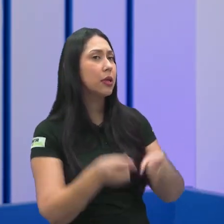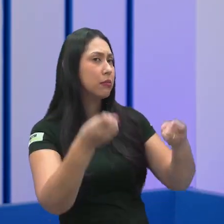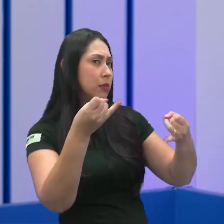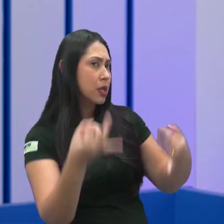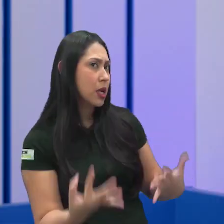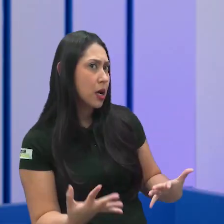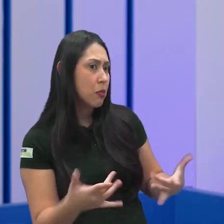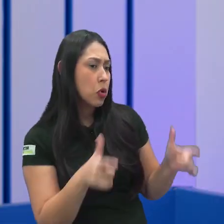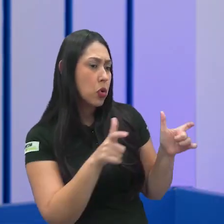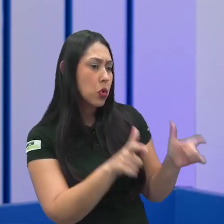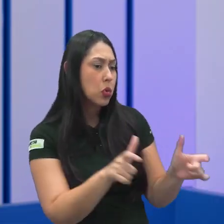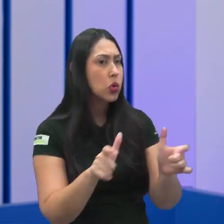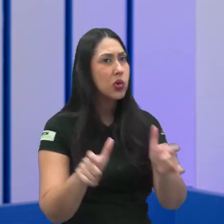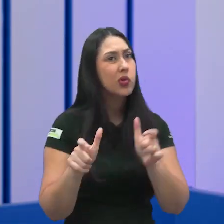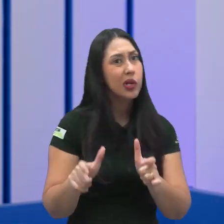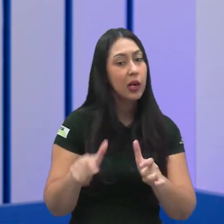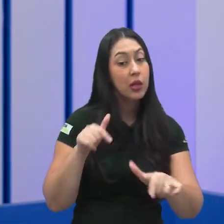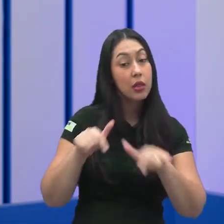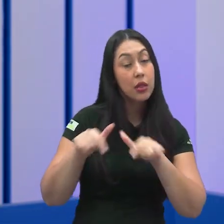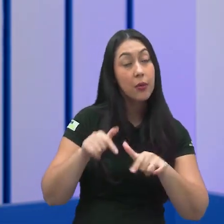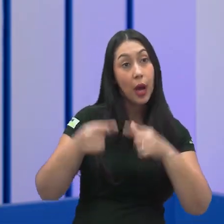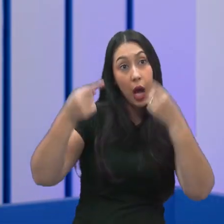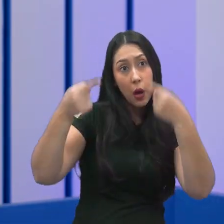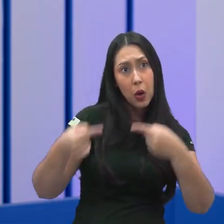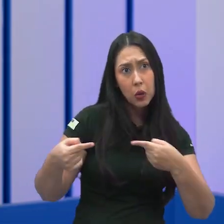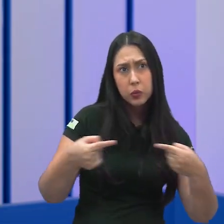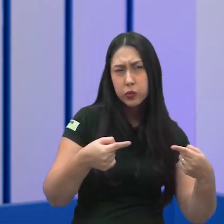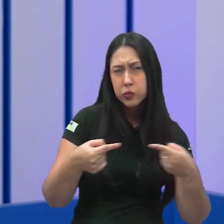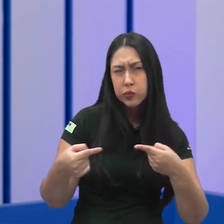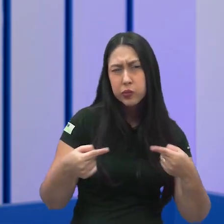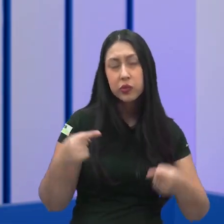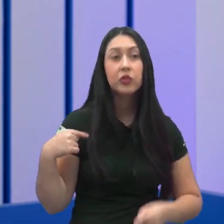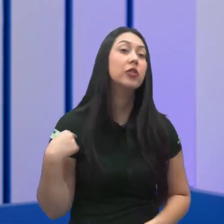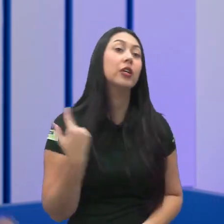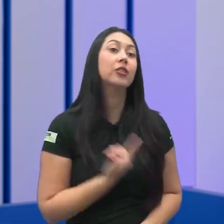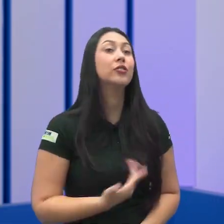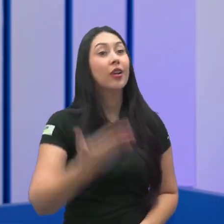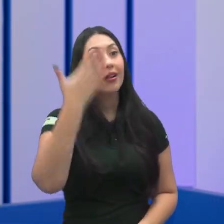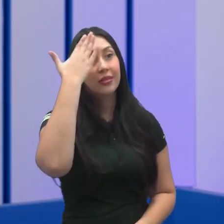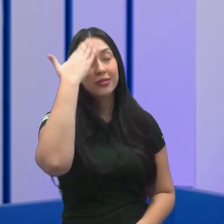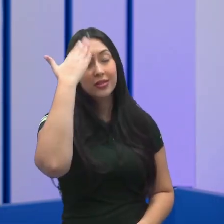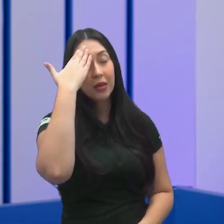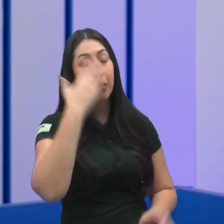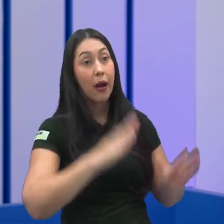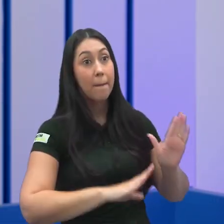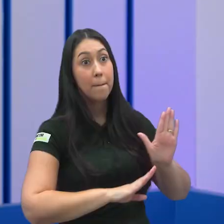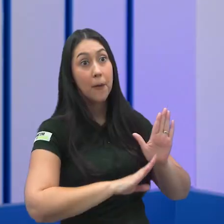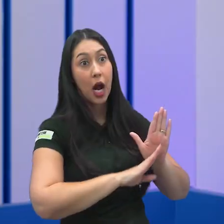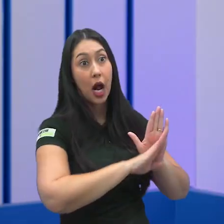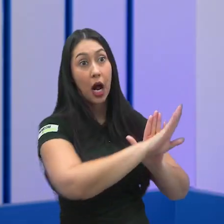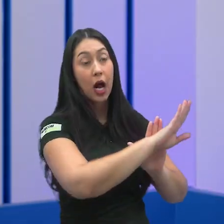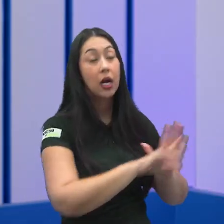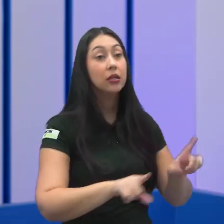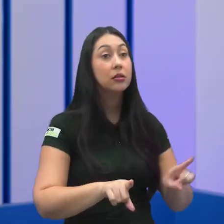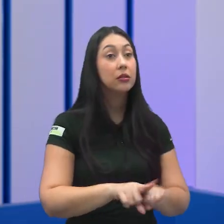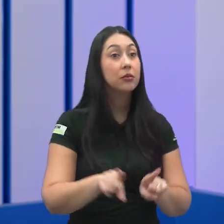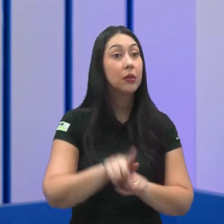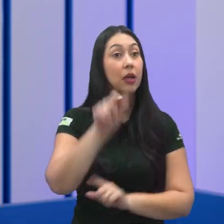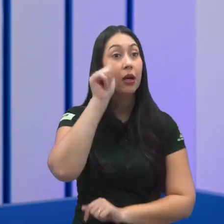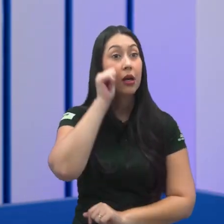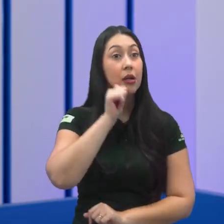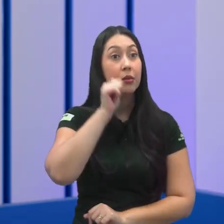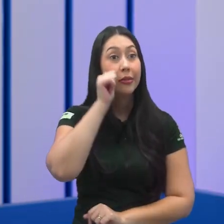falamos também de postos de trabalho hoje de competitividade, que a gente sabe que aumentou muito mais, e do quanto a mulher